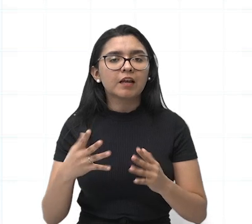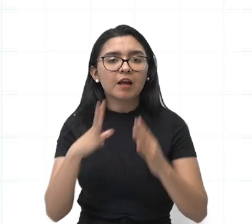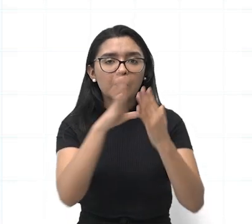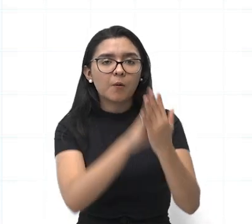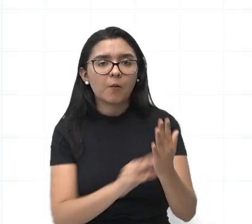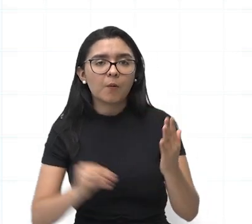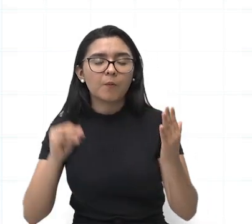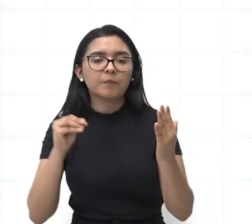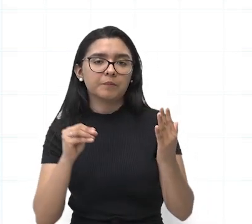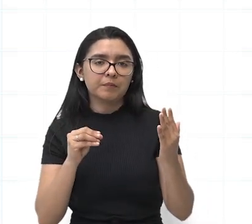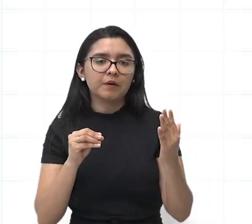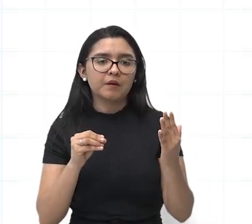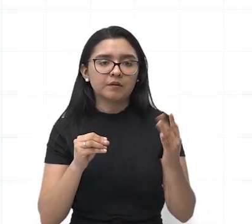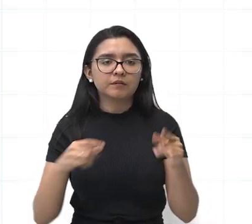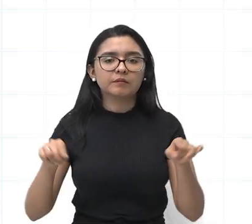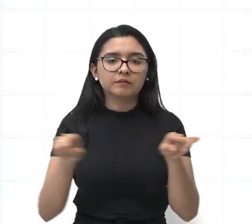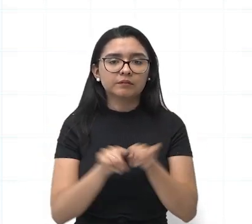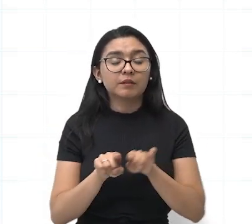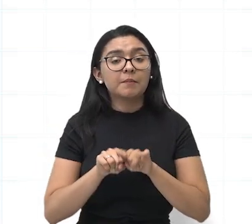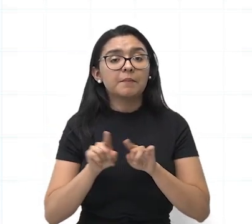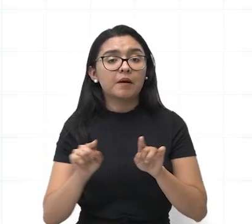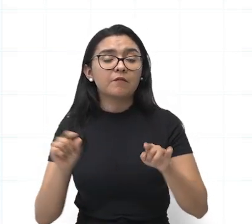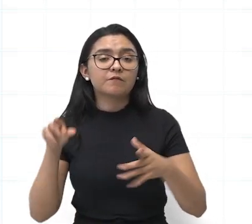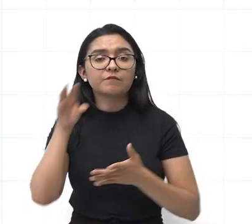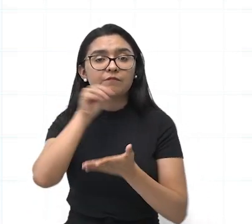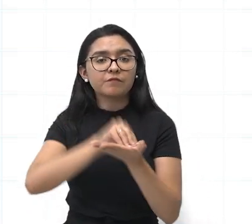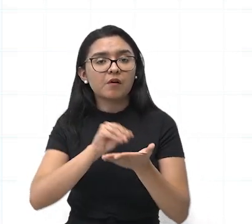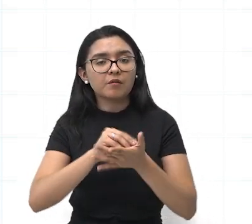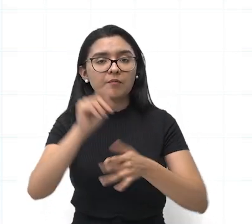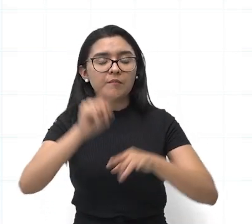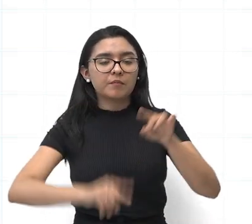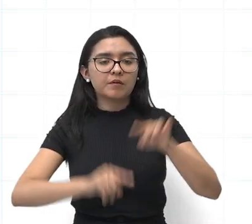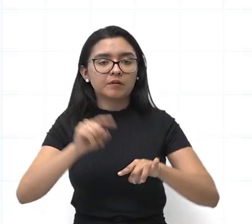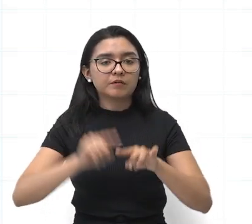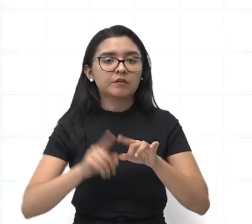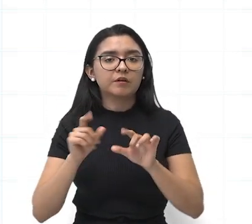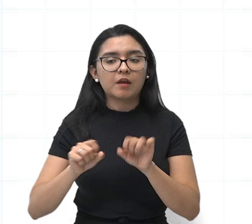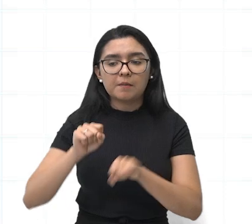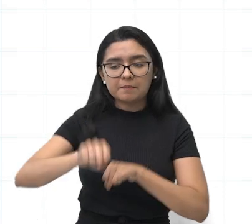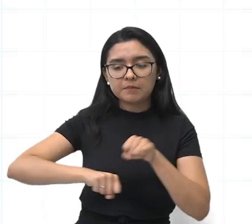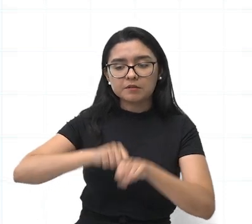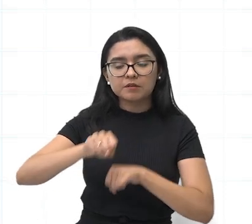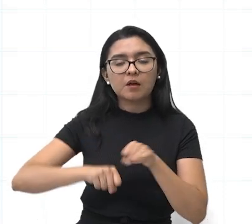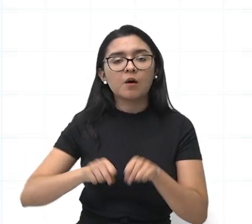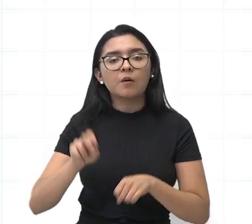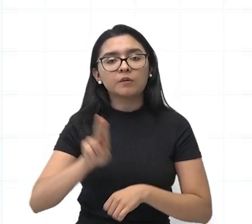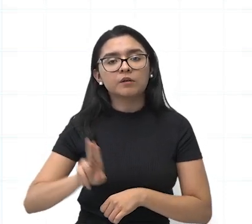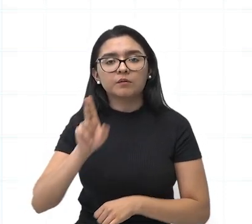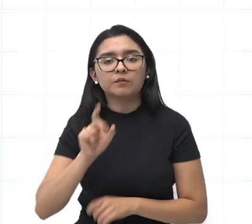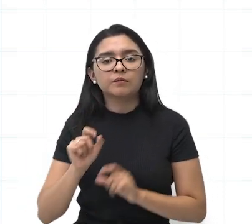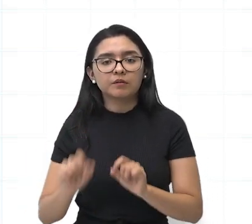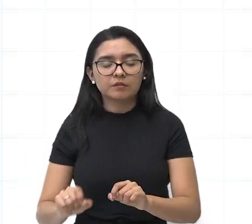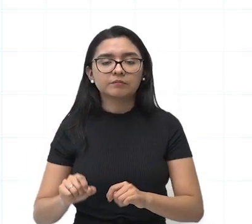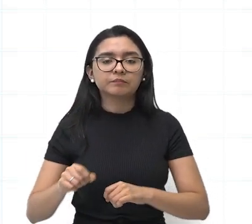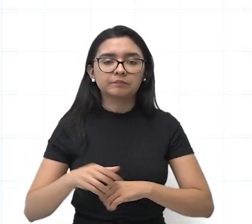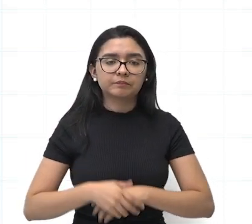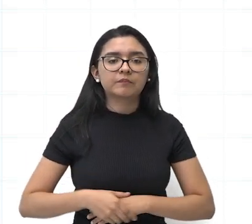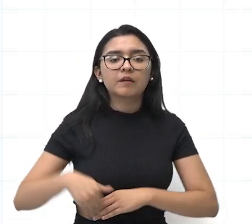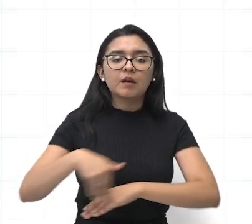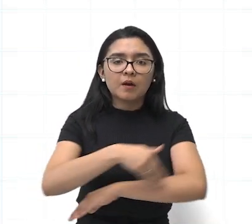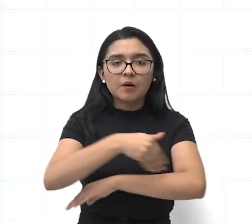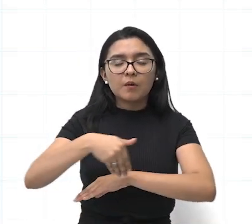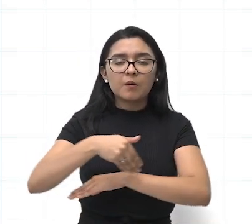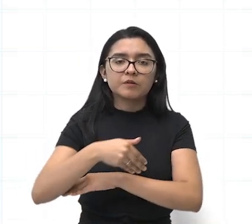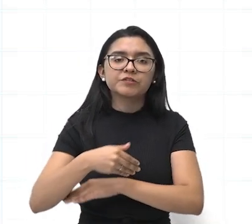manobras dos ídolos, aliada à falta de equipamento, fez com que as bicicletas fossem utilizadas em pistas de